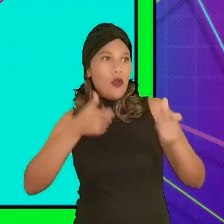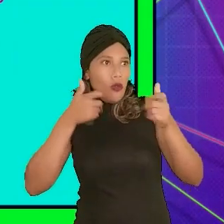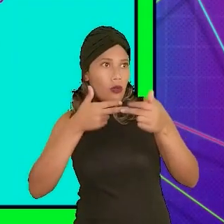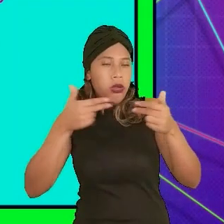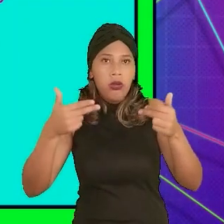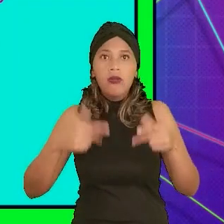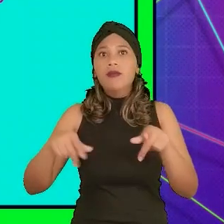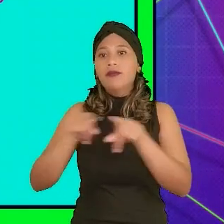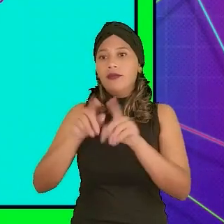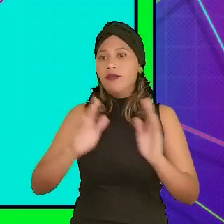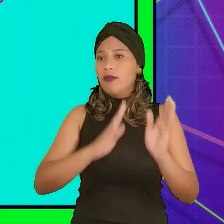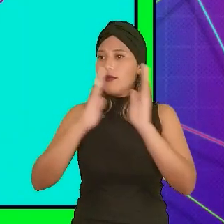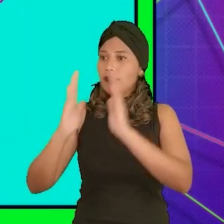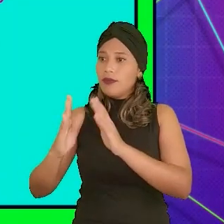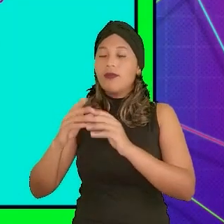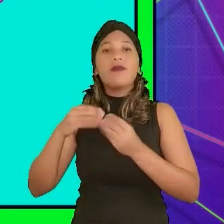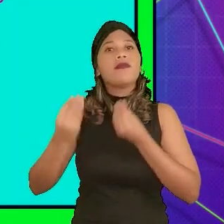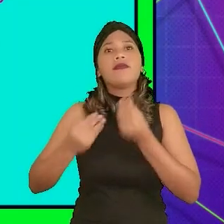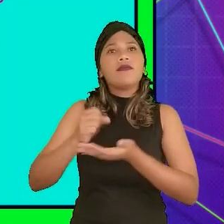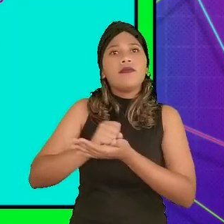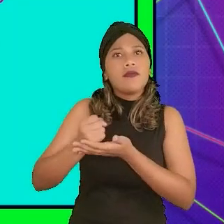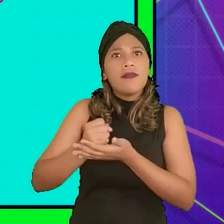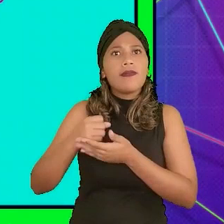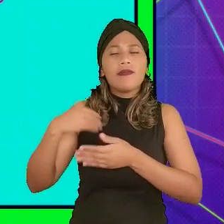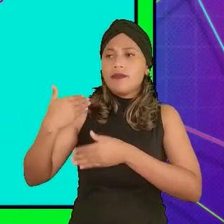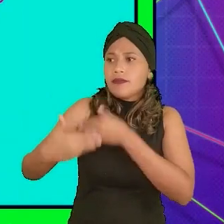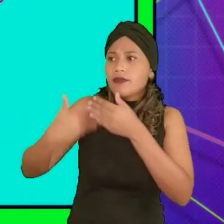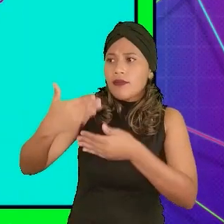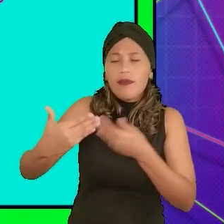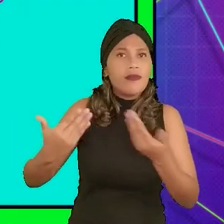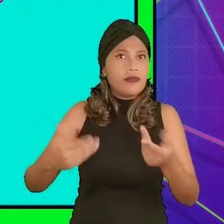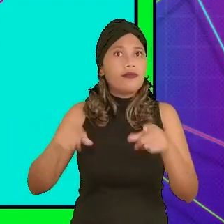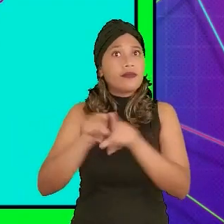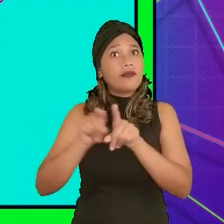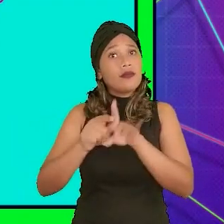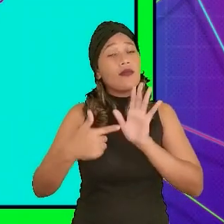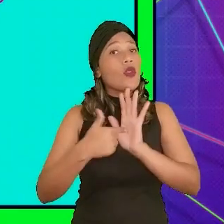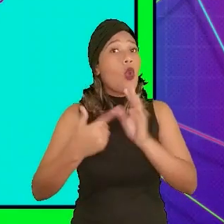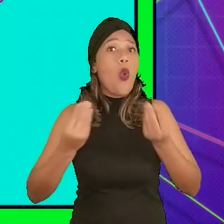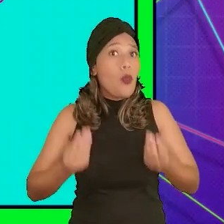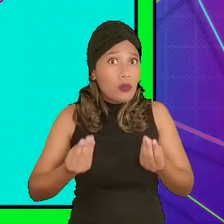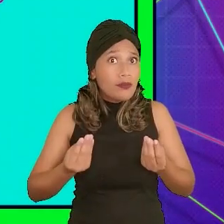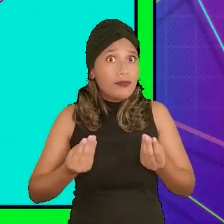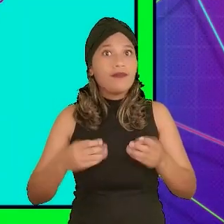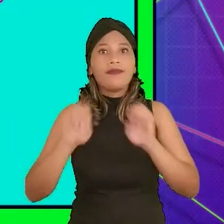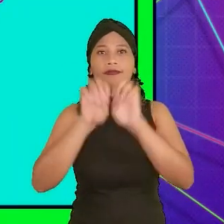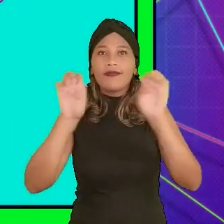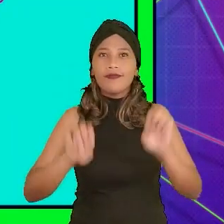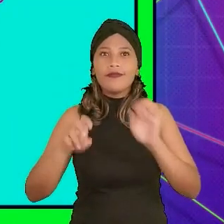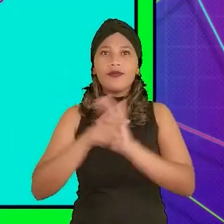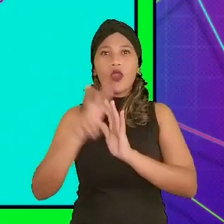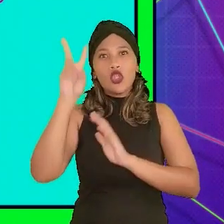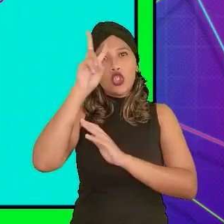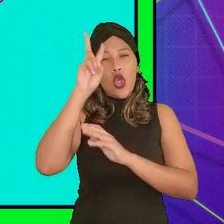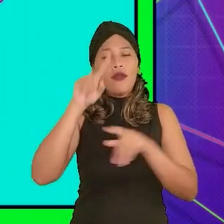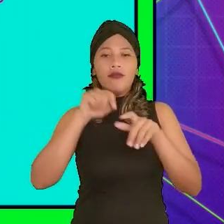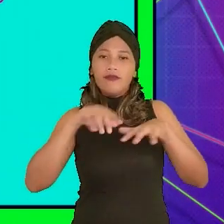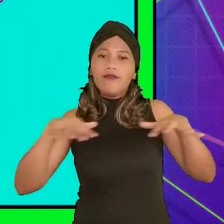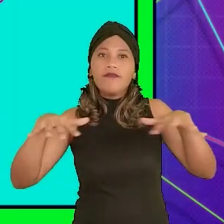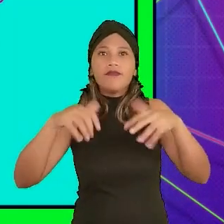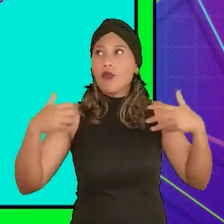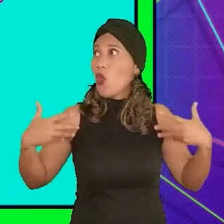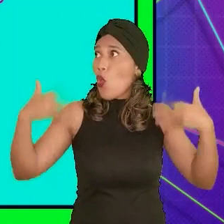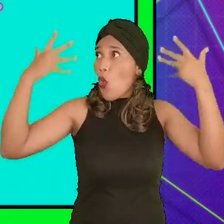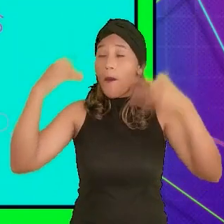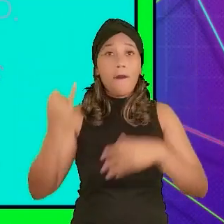da jogabilidade, tem os gêneros do jogo, como a sequência de ações do jogo são apresentadas, a estrutura da história e os